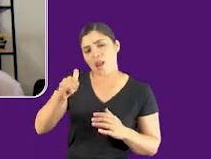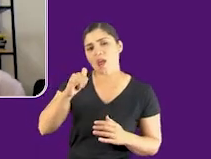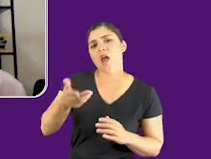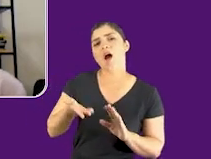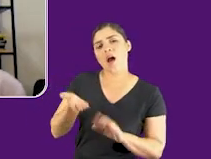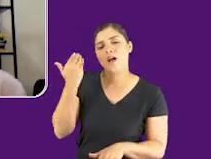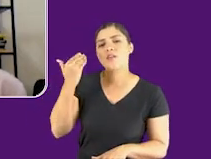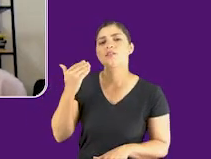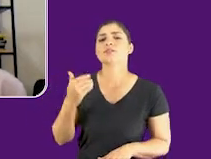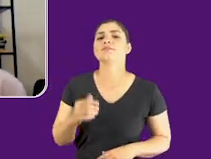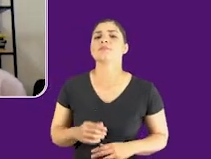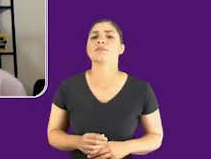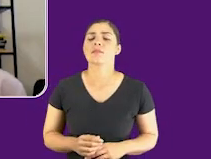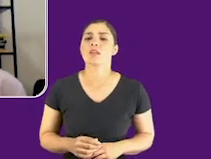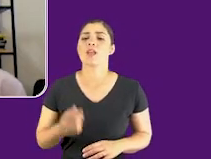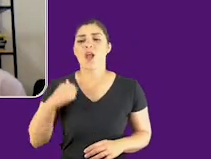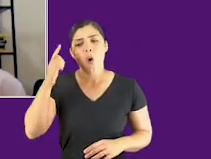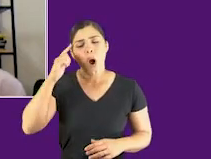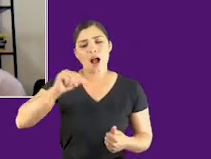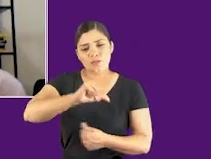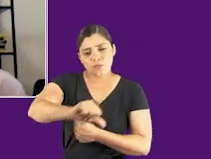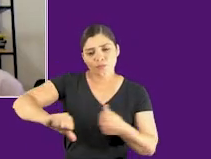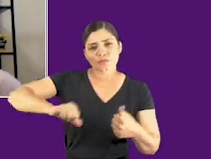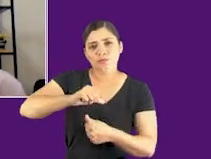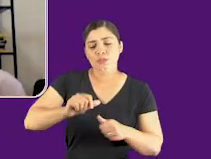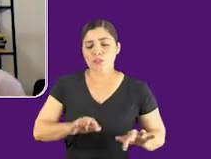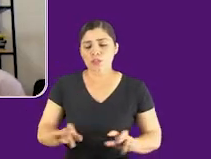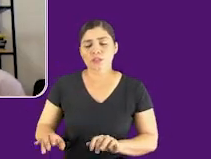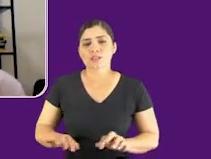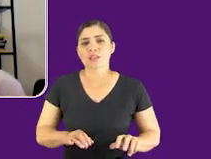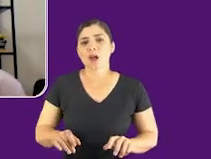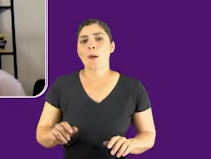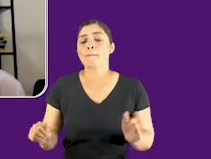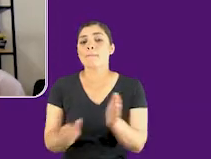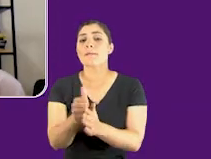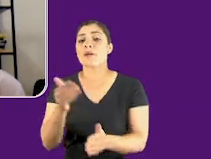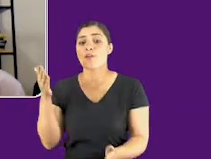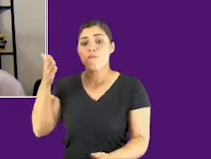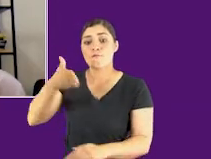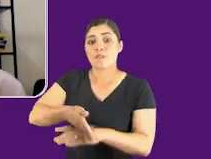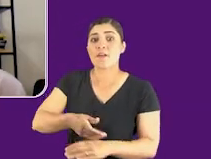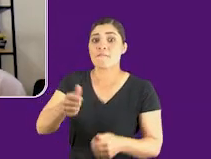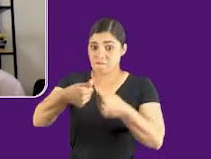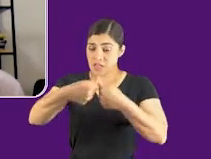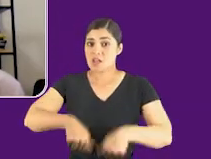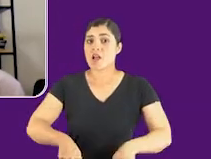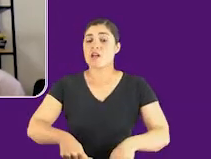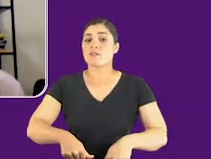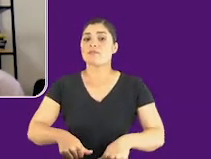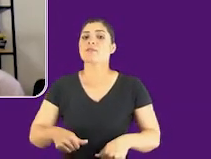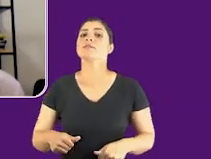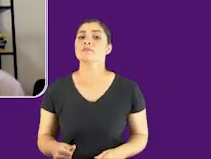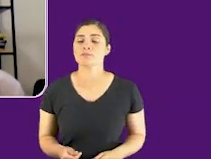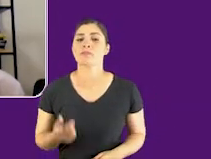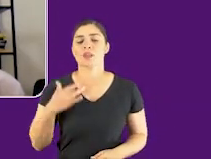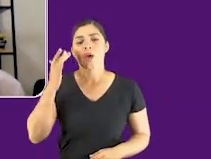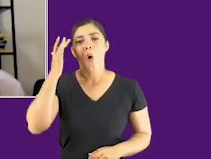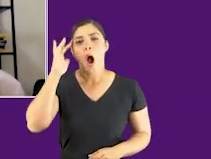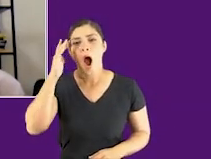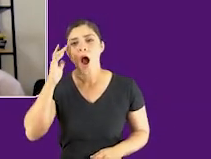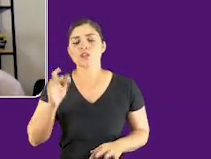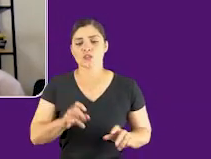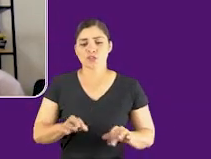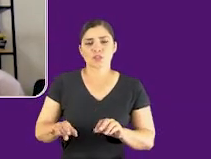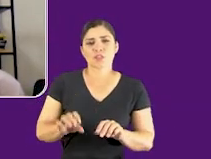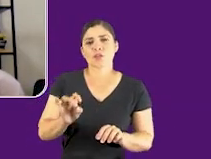comentei um pouquinho antes é que eu acho que a transformação digital primeiro veio para ficar e é uma transformação muito além do